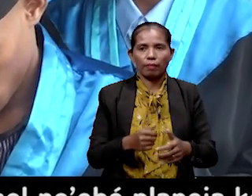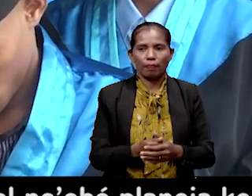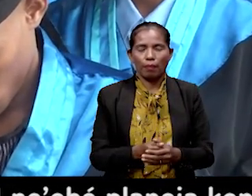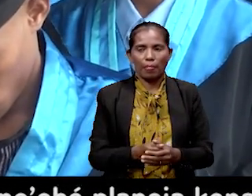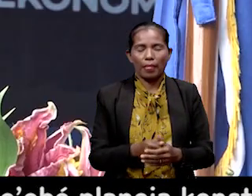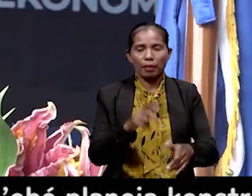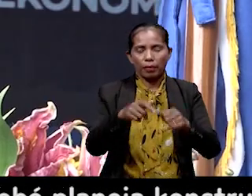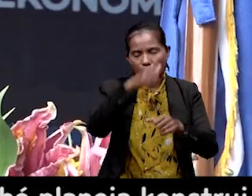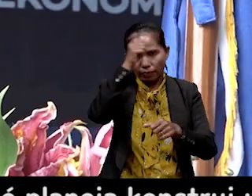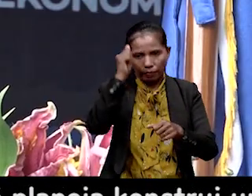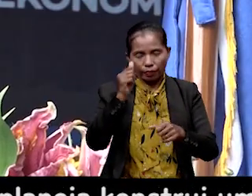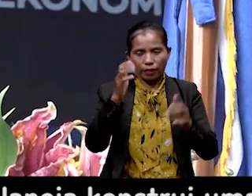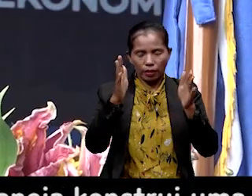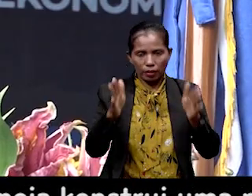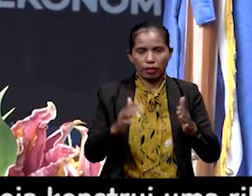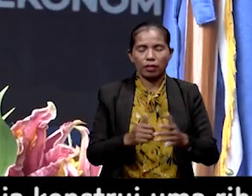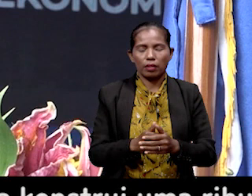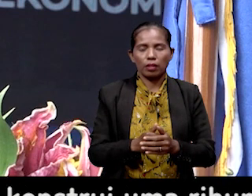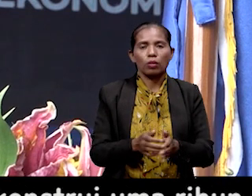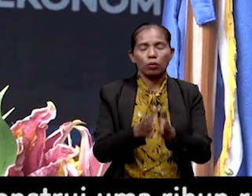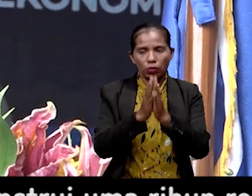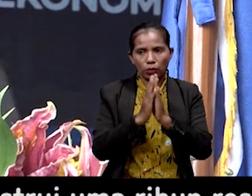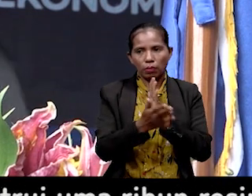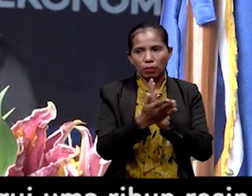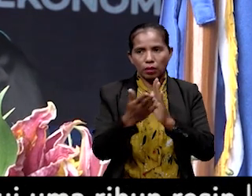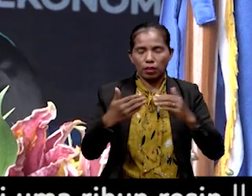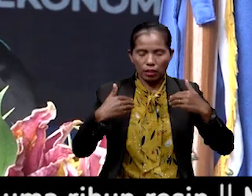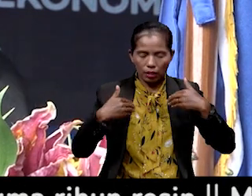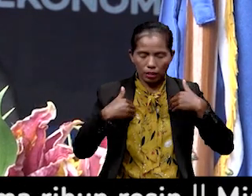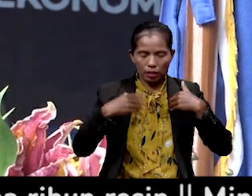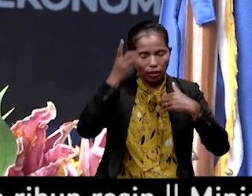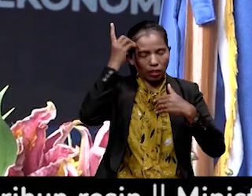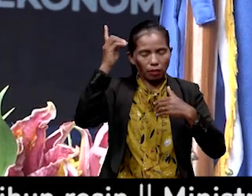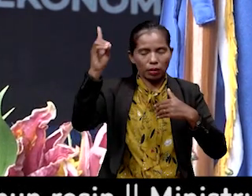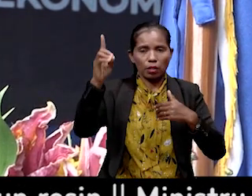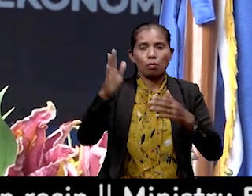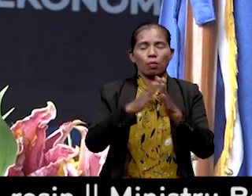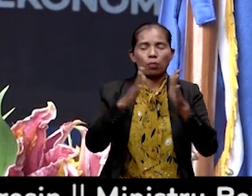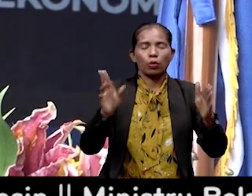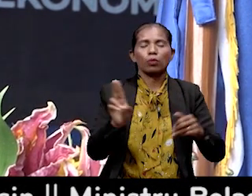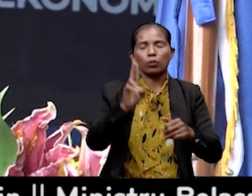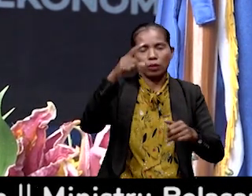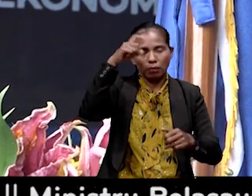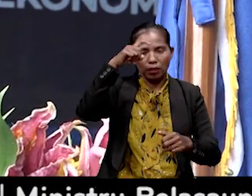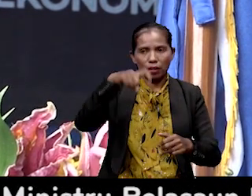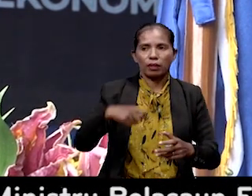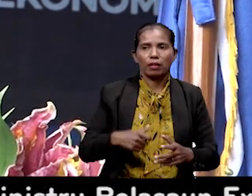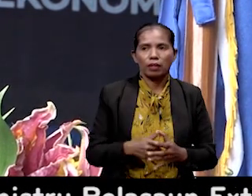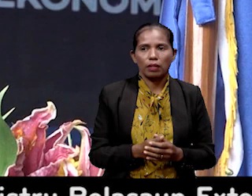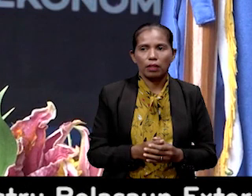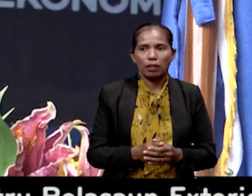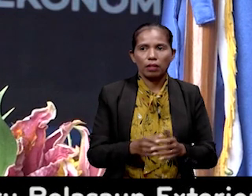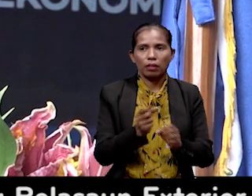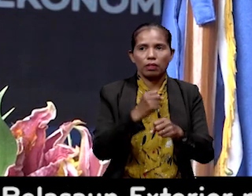Graduadu sira usuba imi atu iha mehi ne be bo Uza Matenek nori serbi. Uri